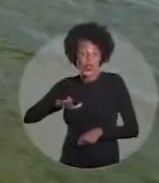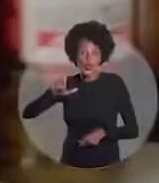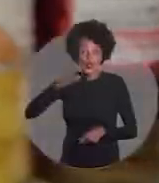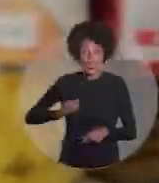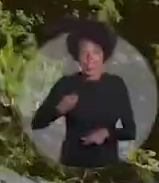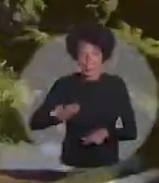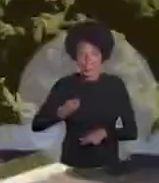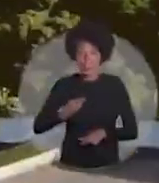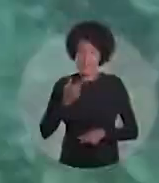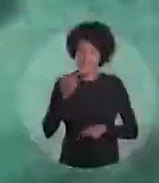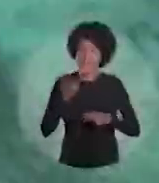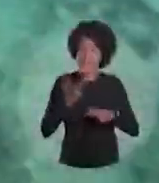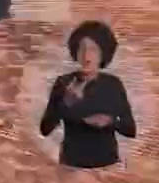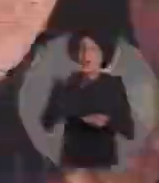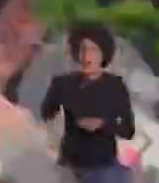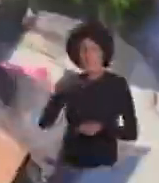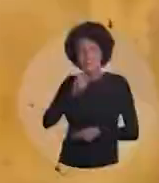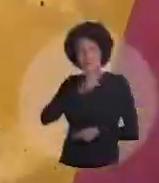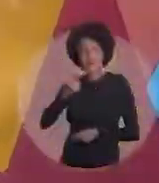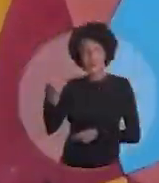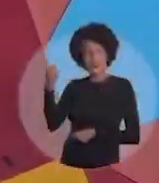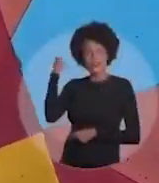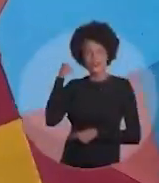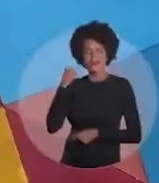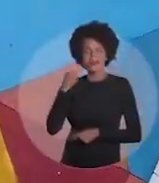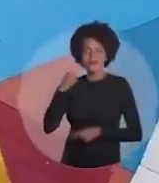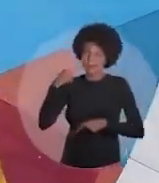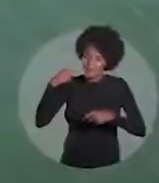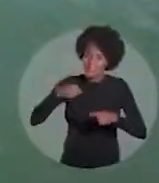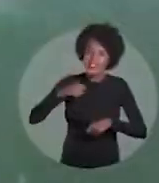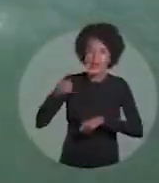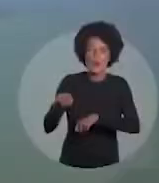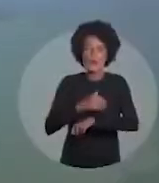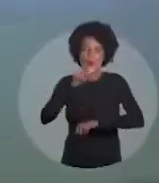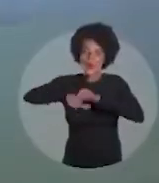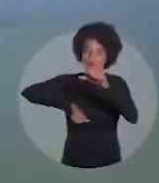é dizer ao Brasil antigo que ele tem tudo para ser novo.